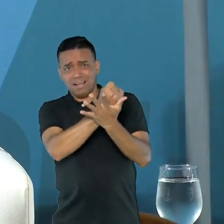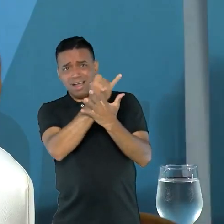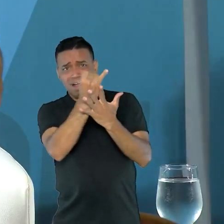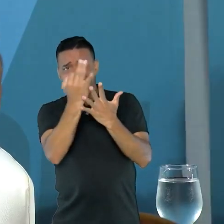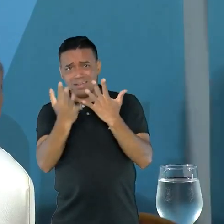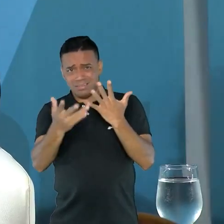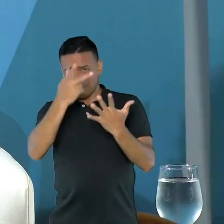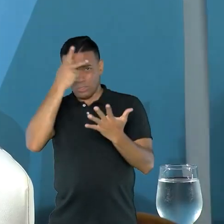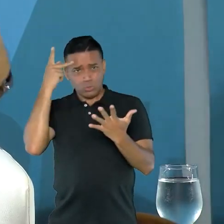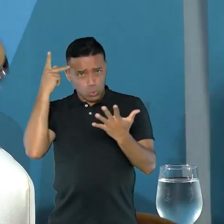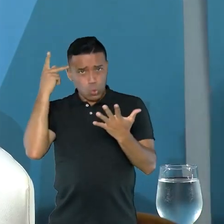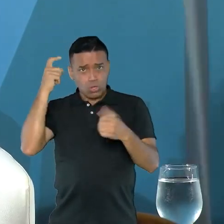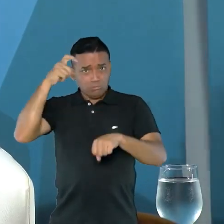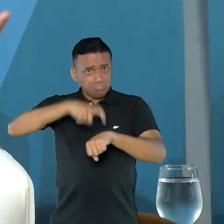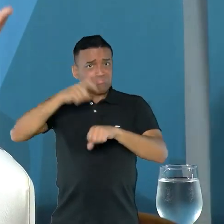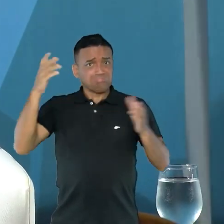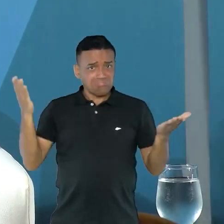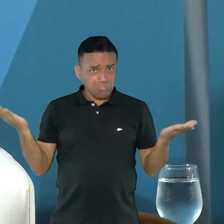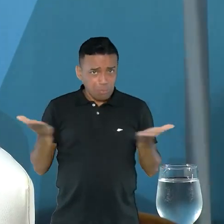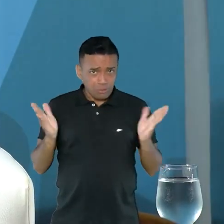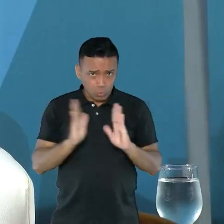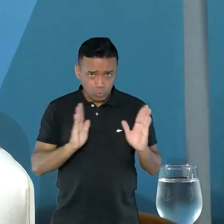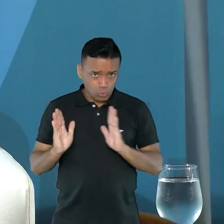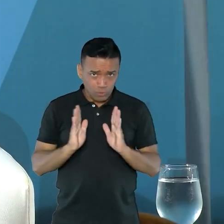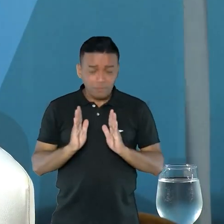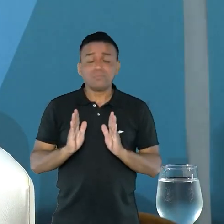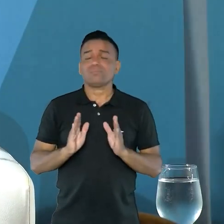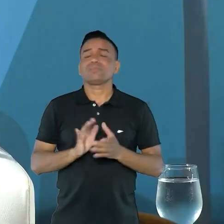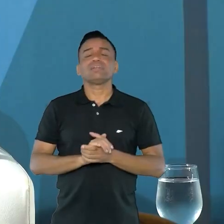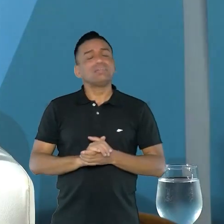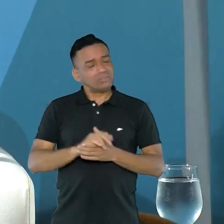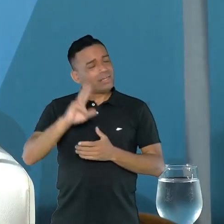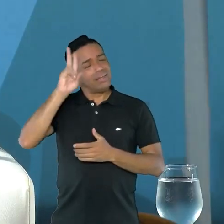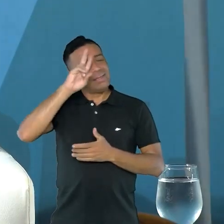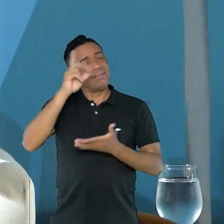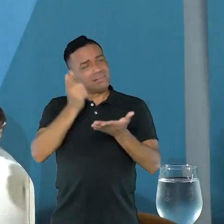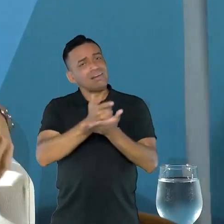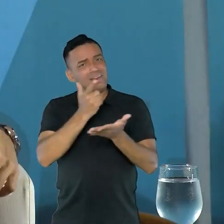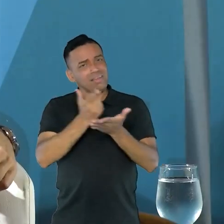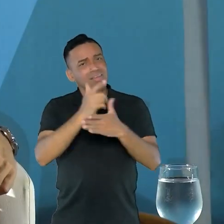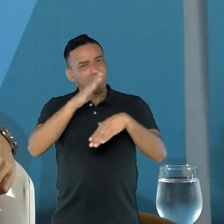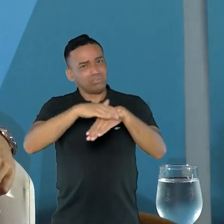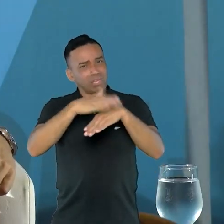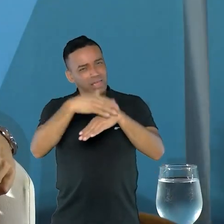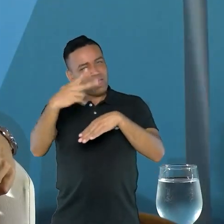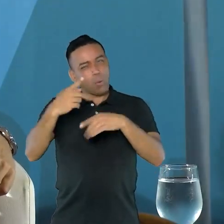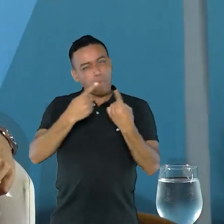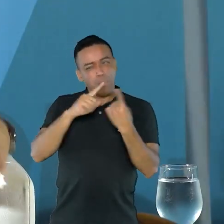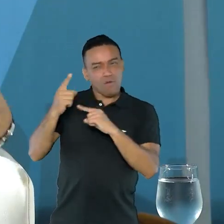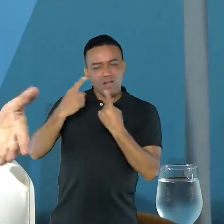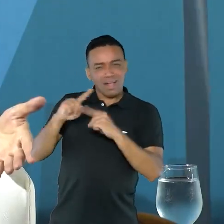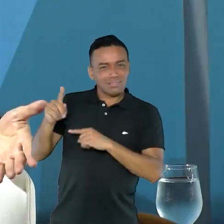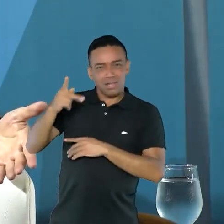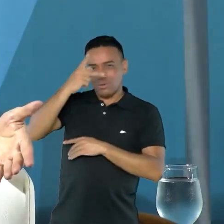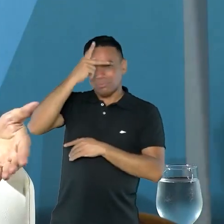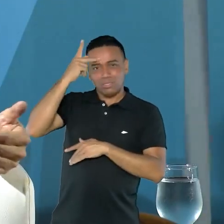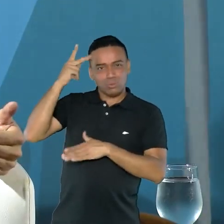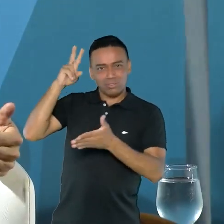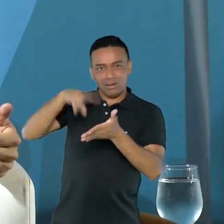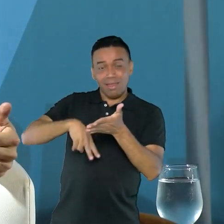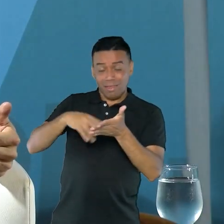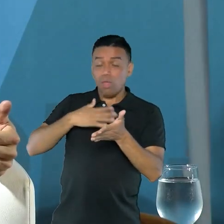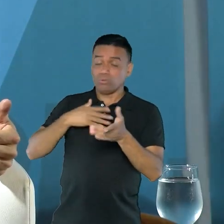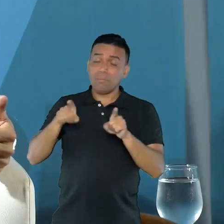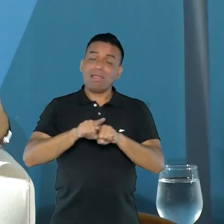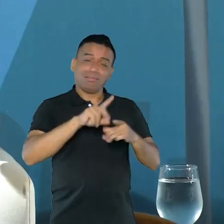longo do livro, essas suas provocações mexem muito com seus leitores, e eu faço parte